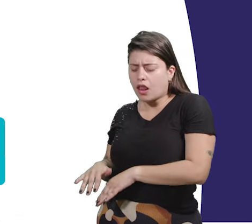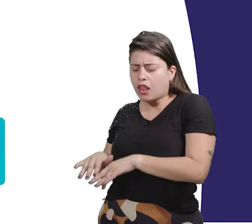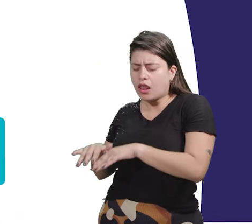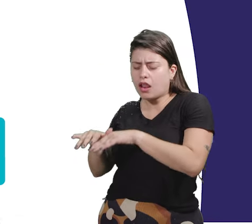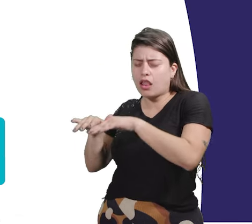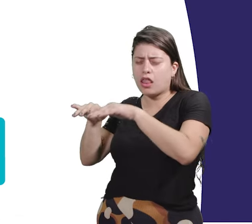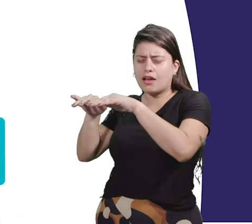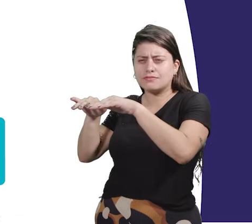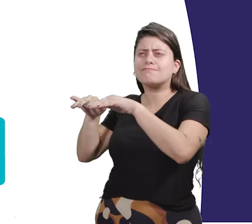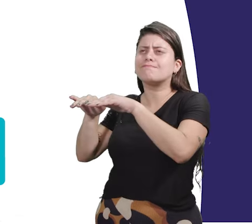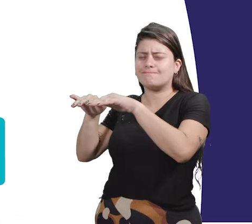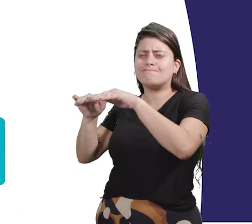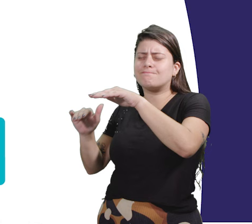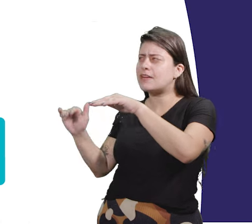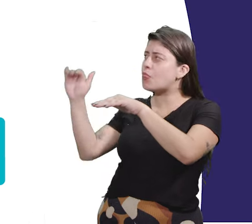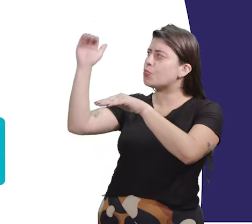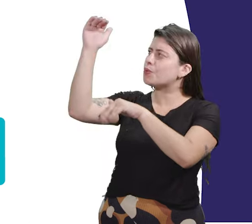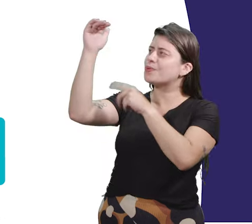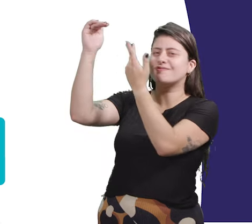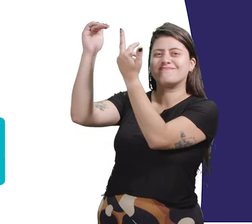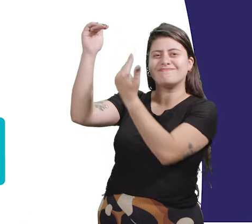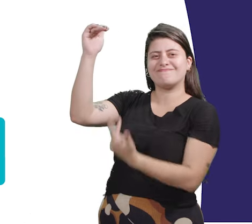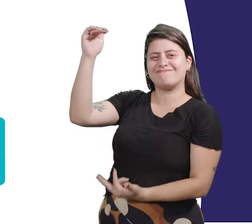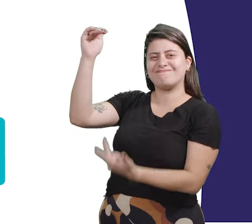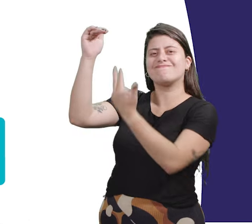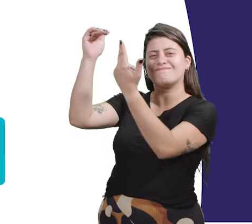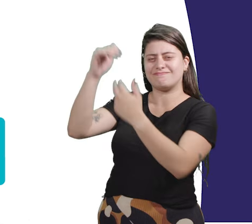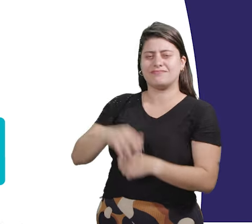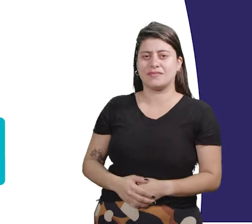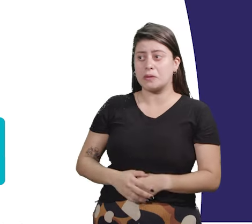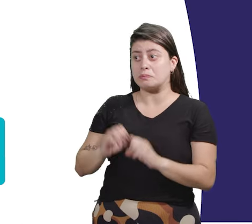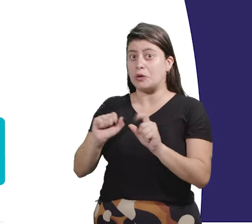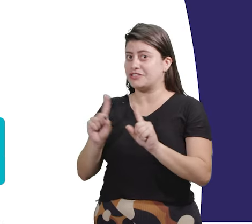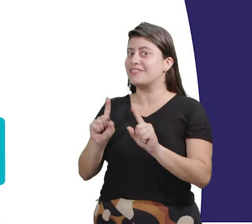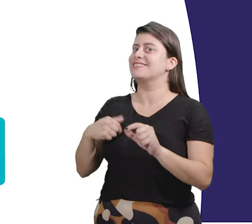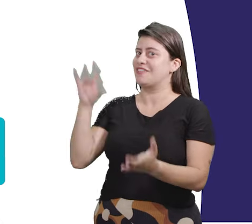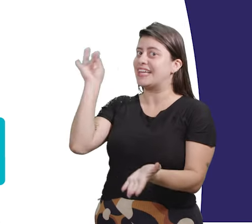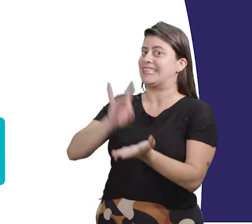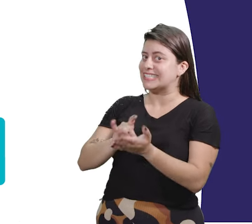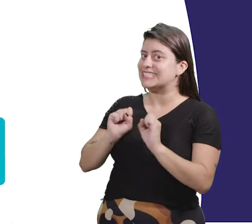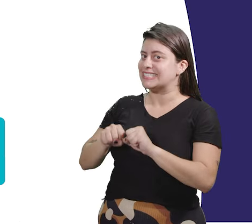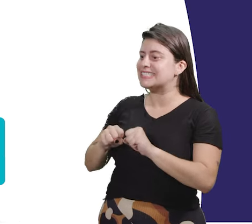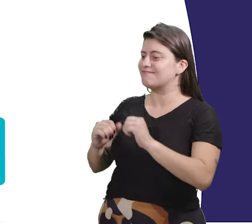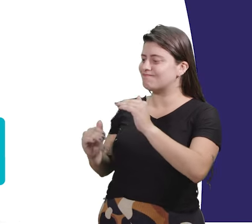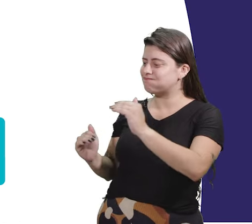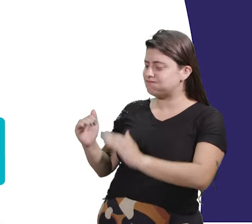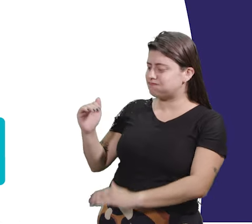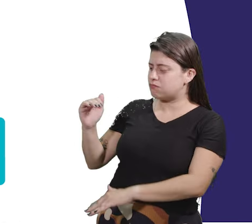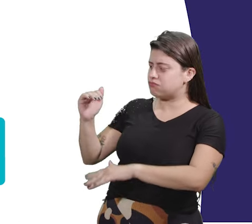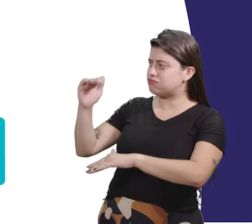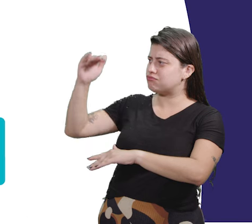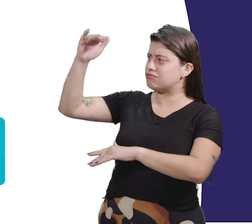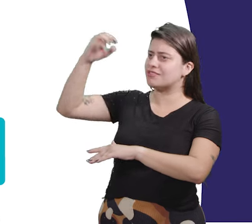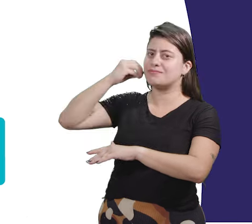adulta. Podem não, na verdade elas influenciam na nossa vida adulta, né, porque faz parte da nossa construção individual, né, de cada